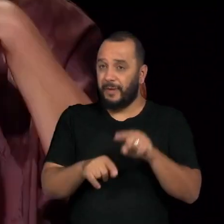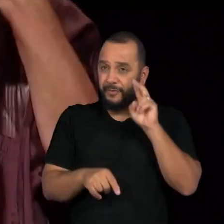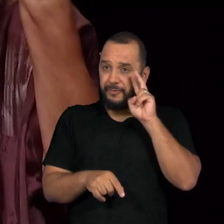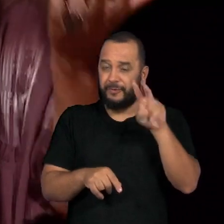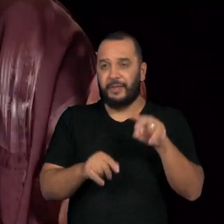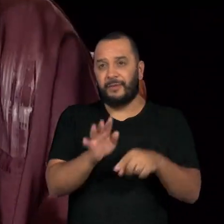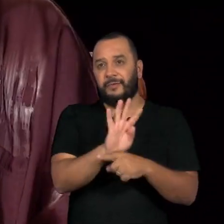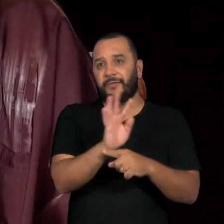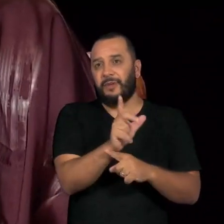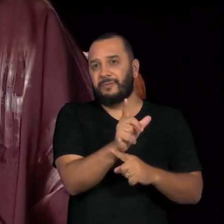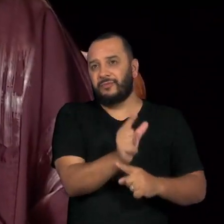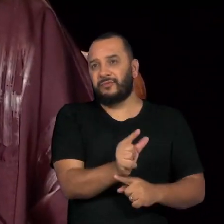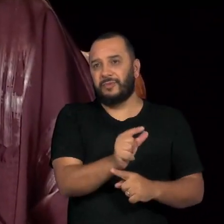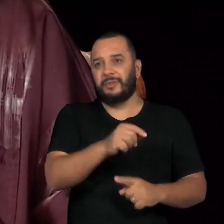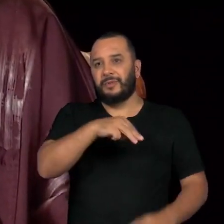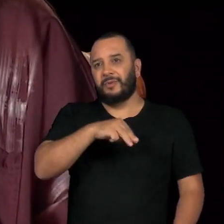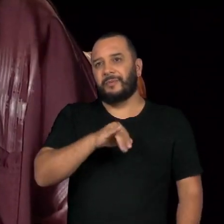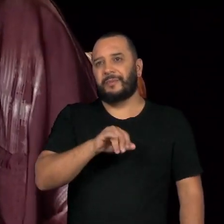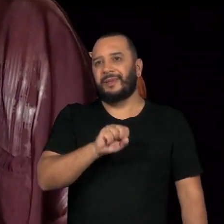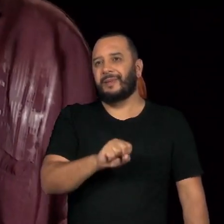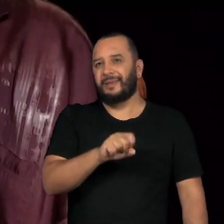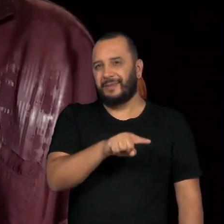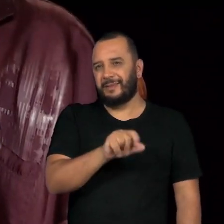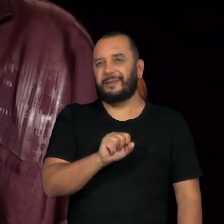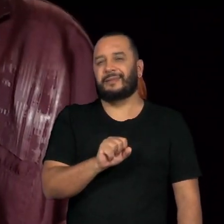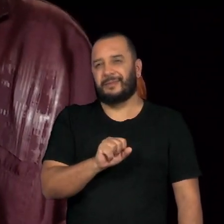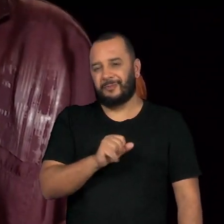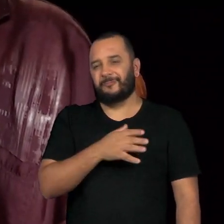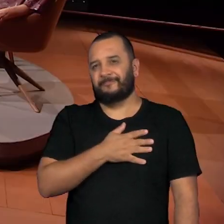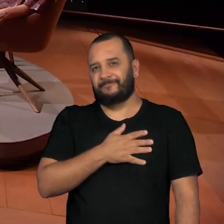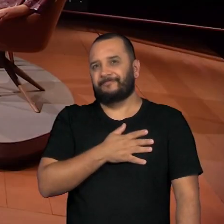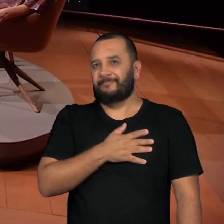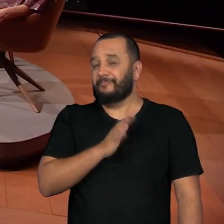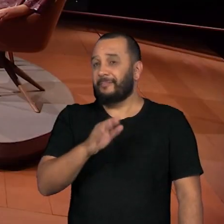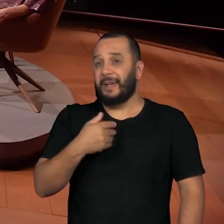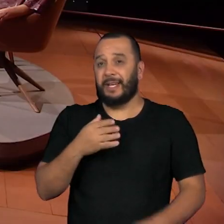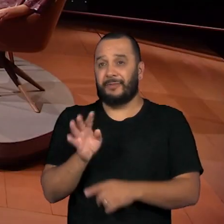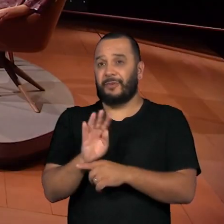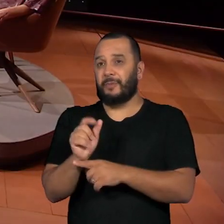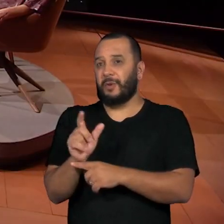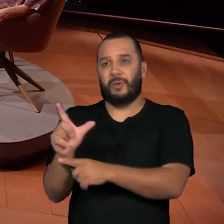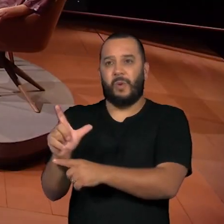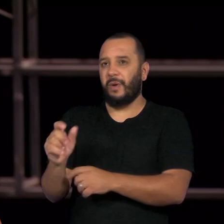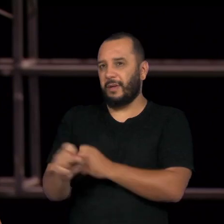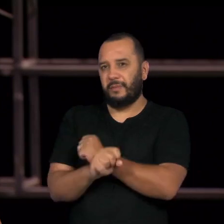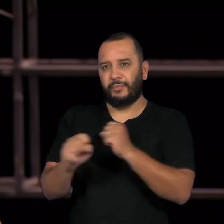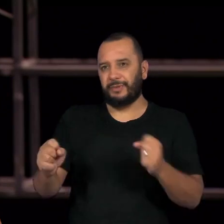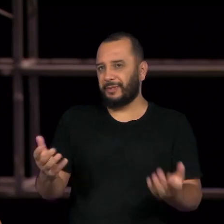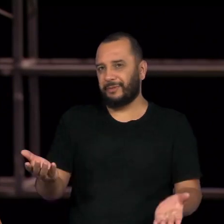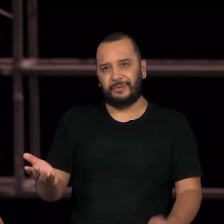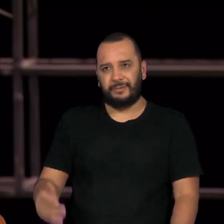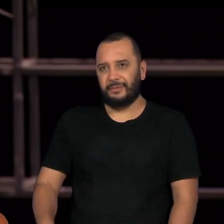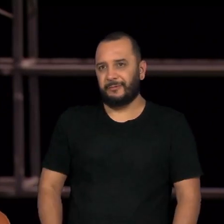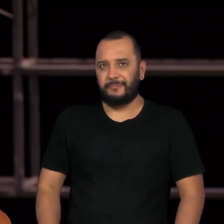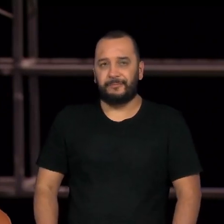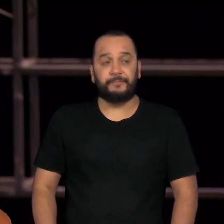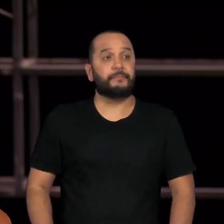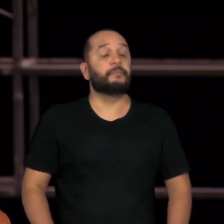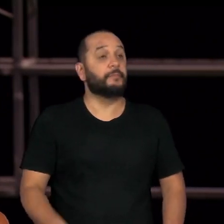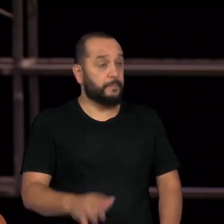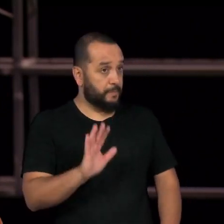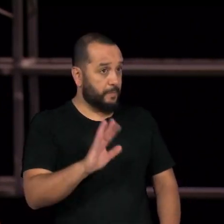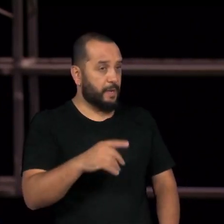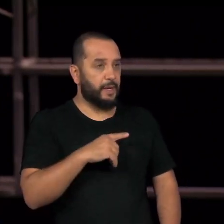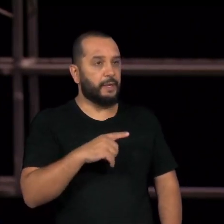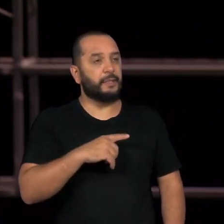mas o horizonte do longa ainda não era uma coisa possível. Bom, como a gente falou no quadro, né, o Plano Collor